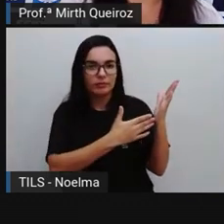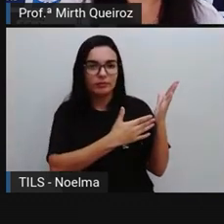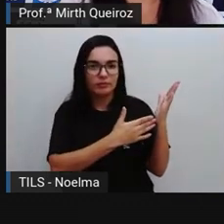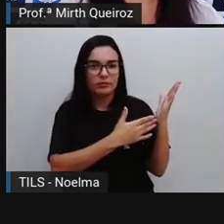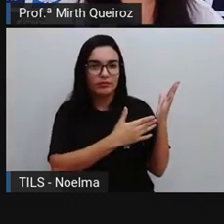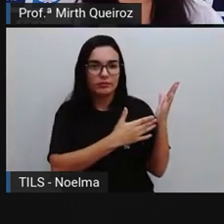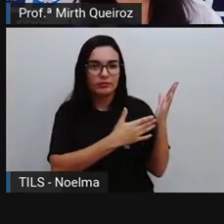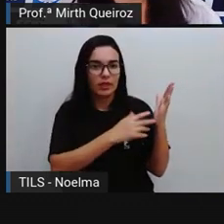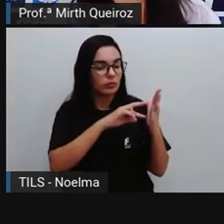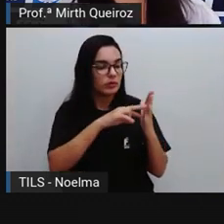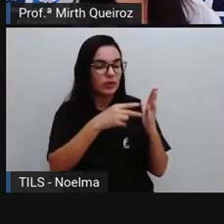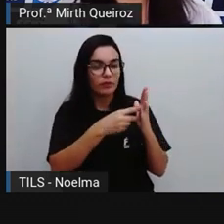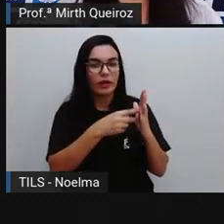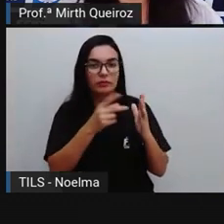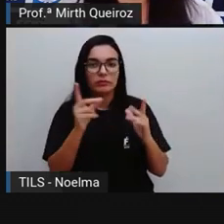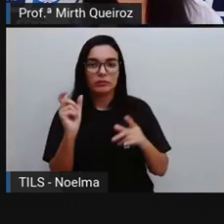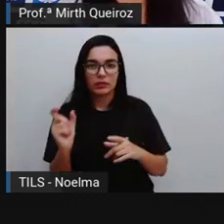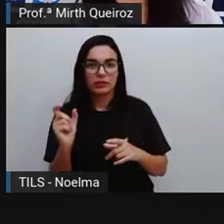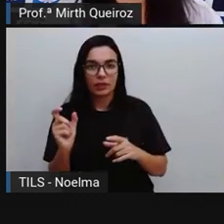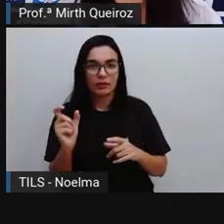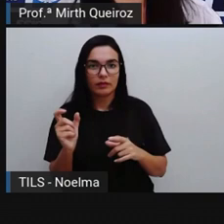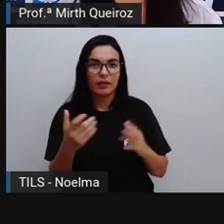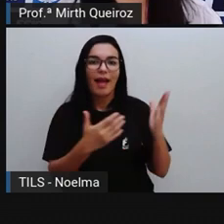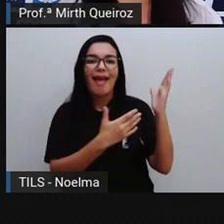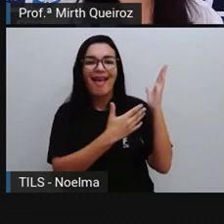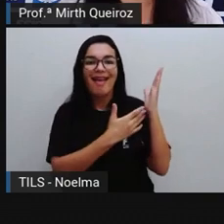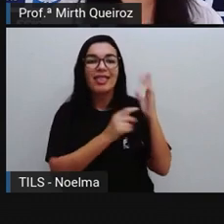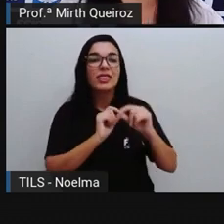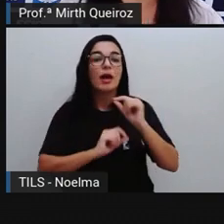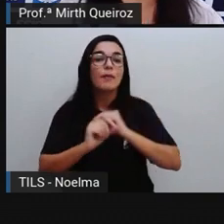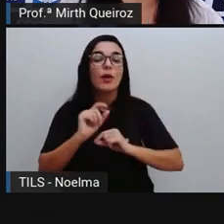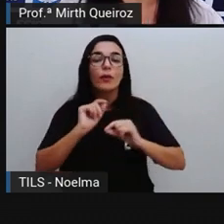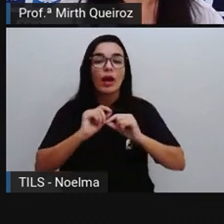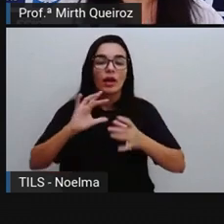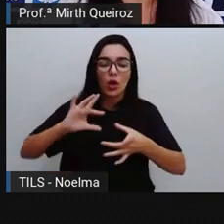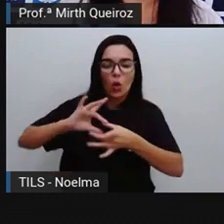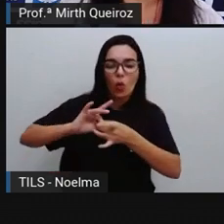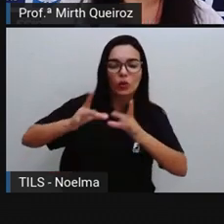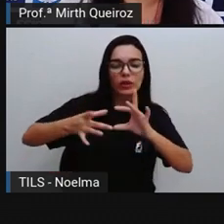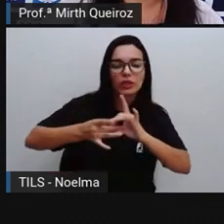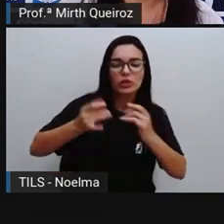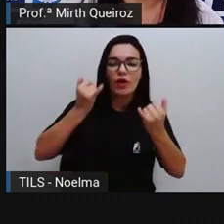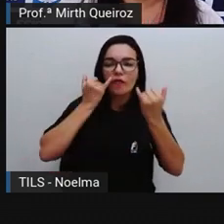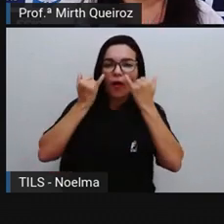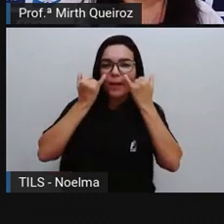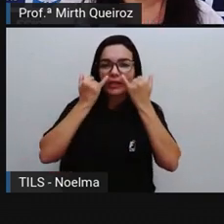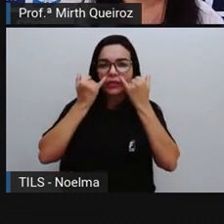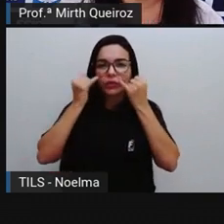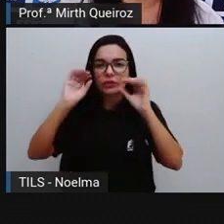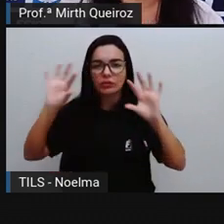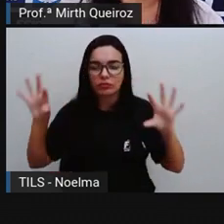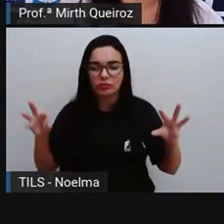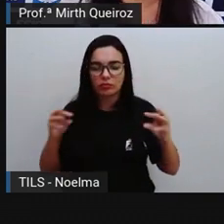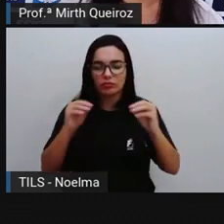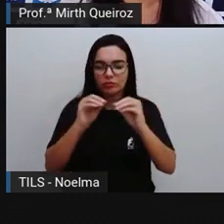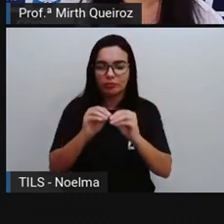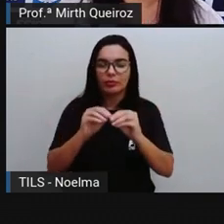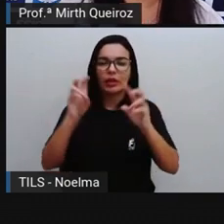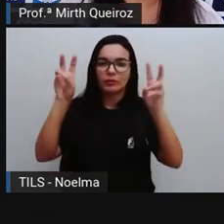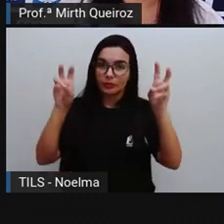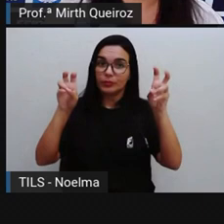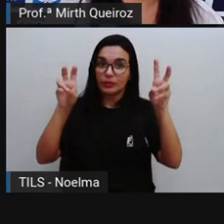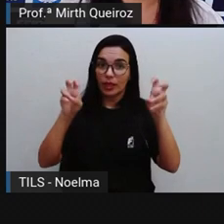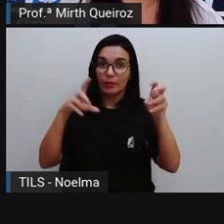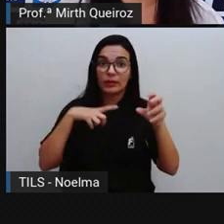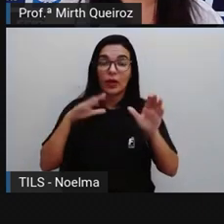palavras. E as enciclopédias, elas vão trazer aí informações sobre um termo, né? Que tem